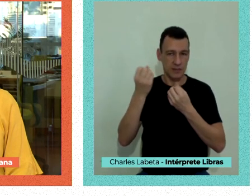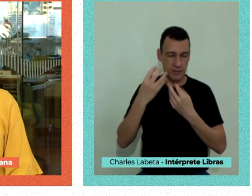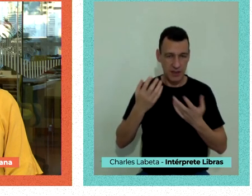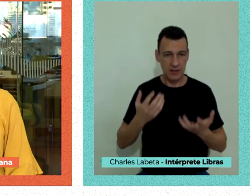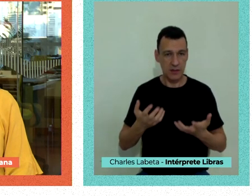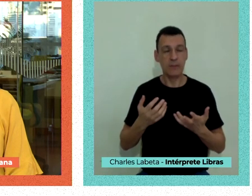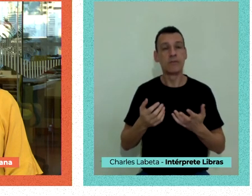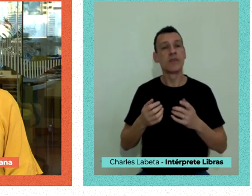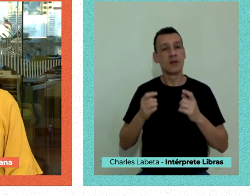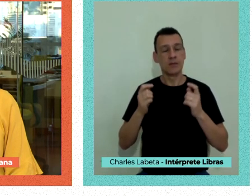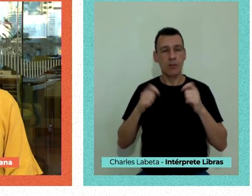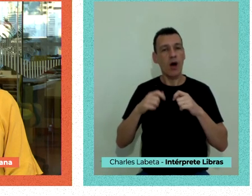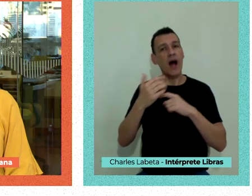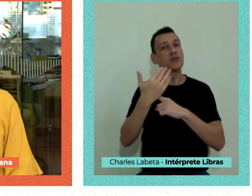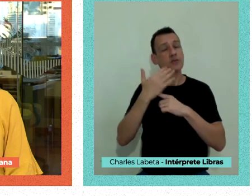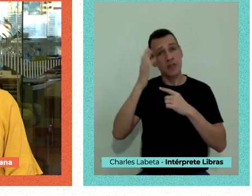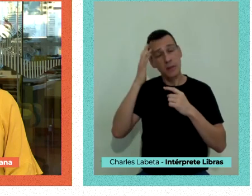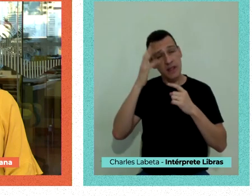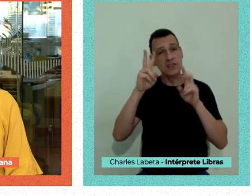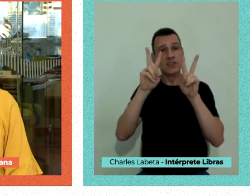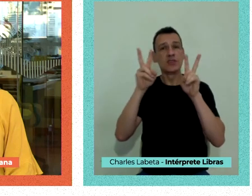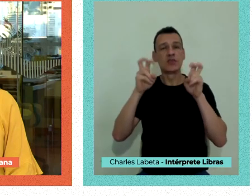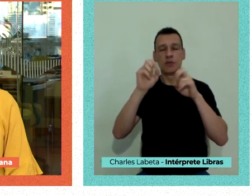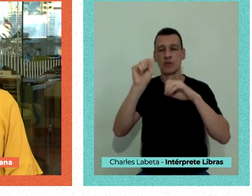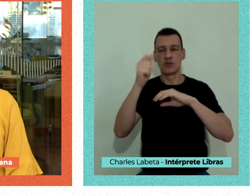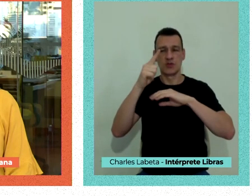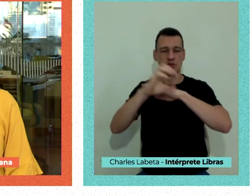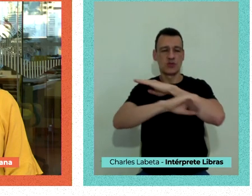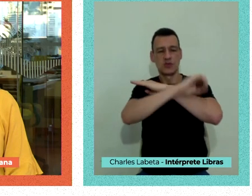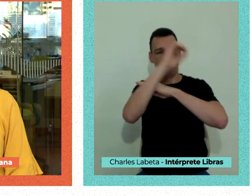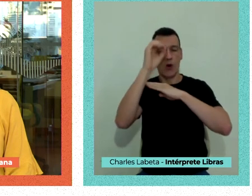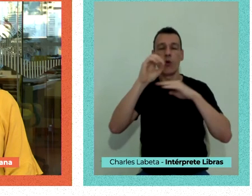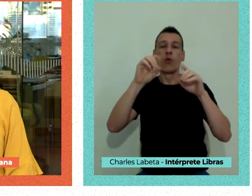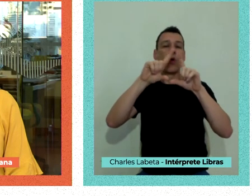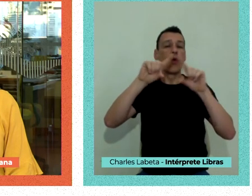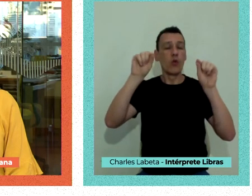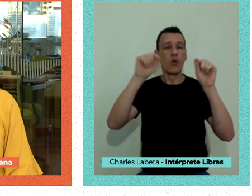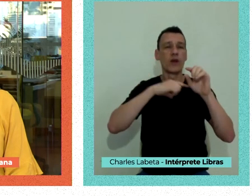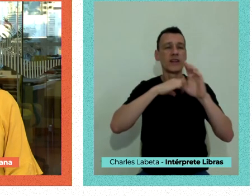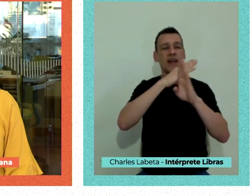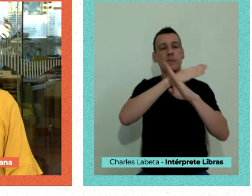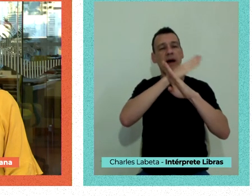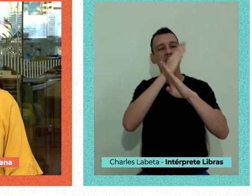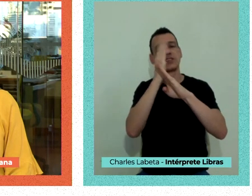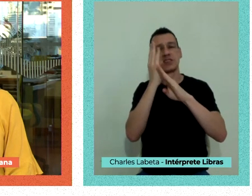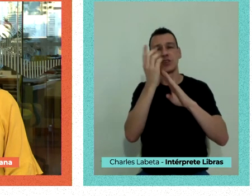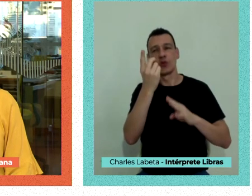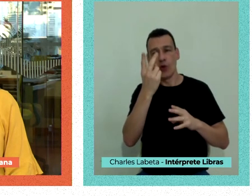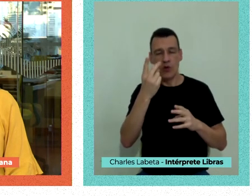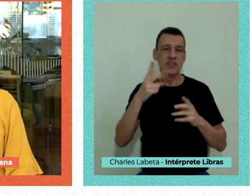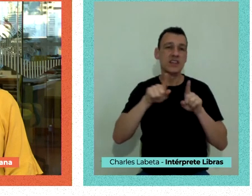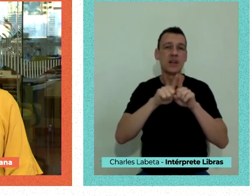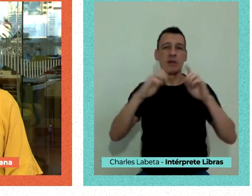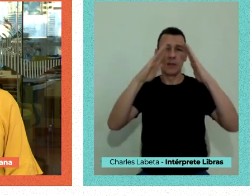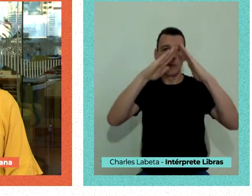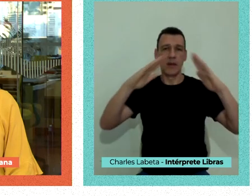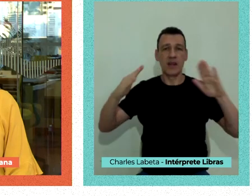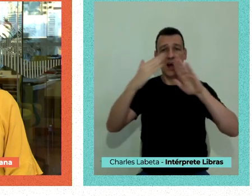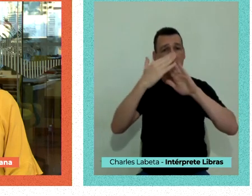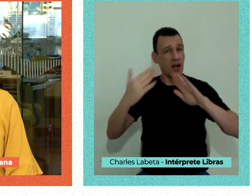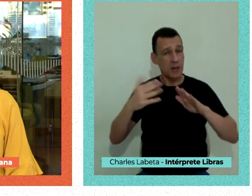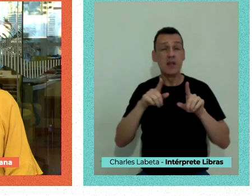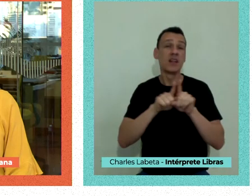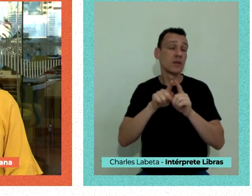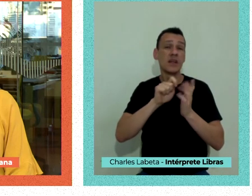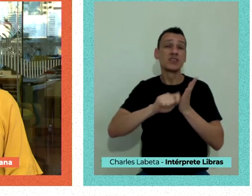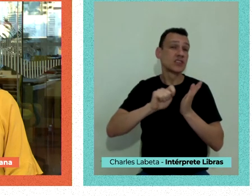do Sol, os ciclos da Lua em 12 partes, das pirâmides, ou mesmo a escrita, que por muito tempo se